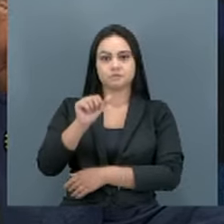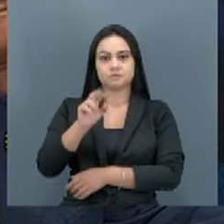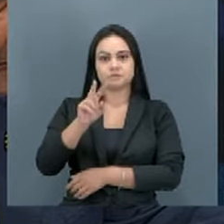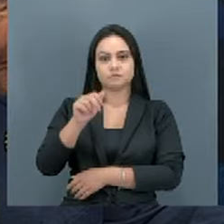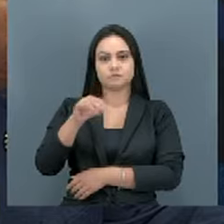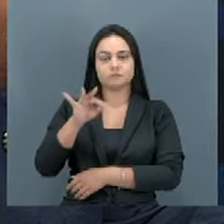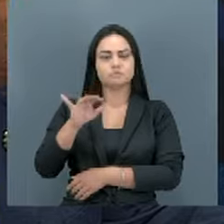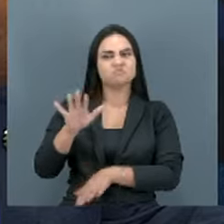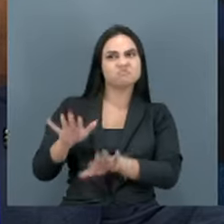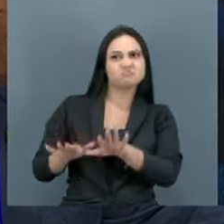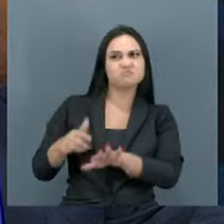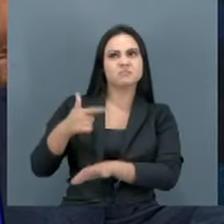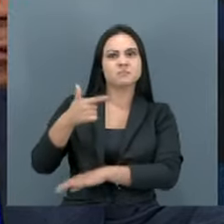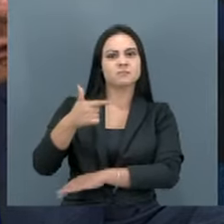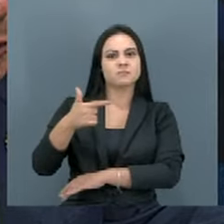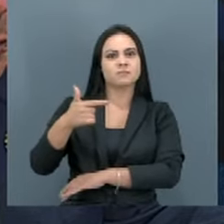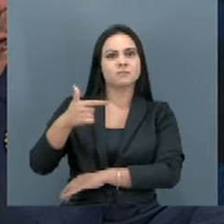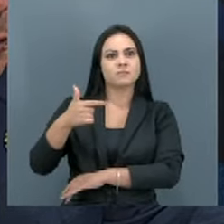em torno de